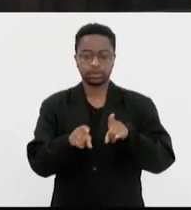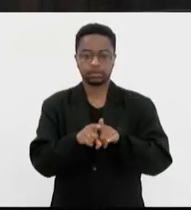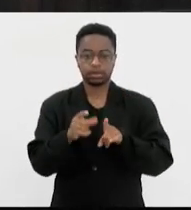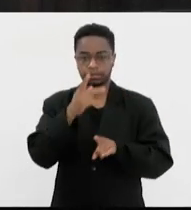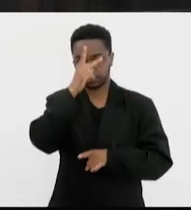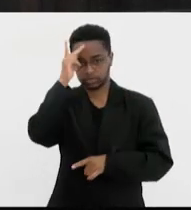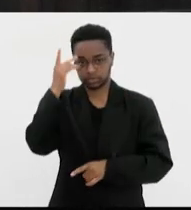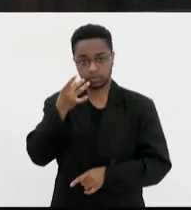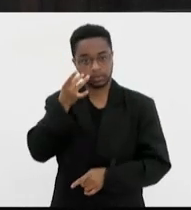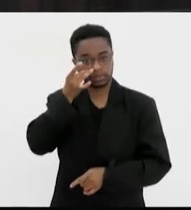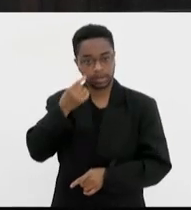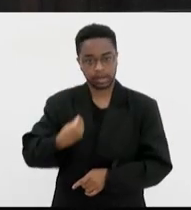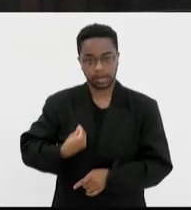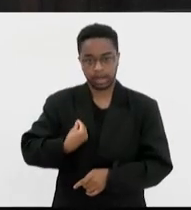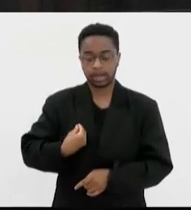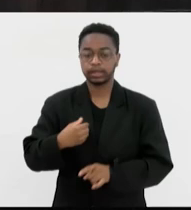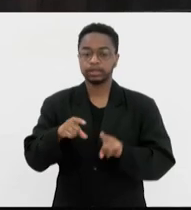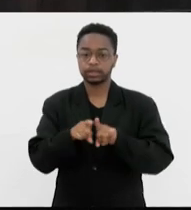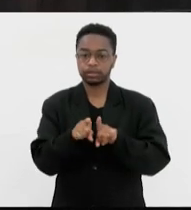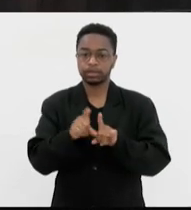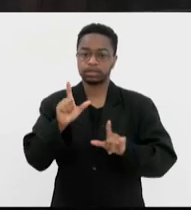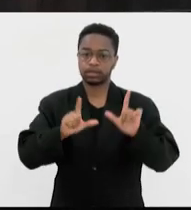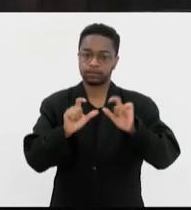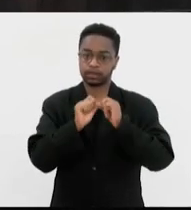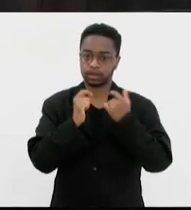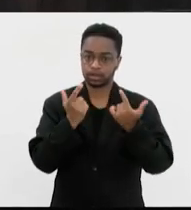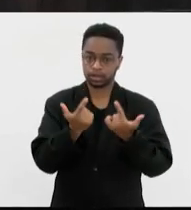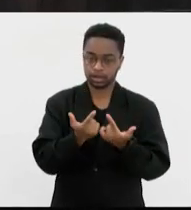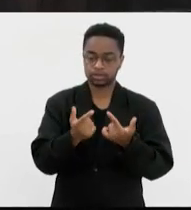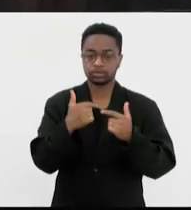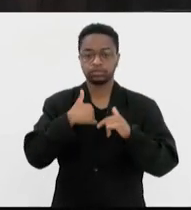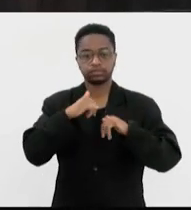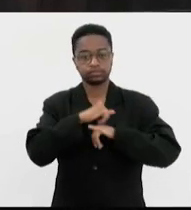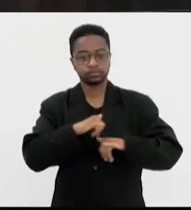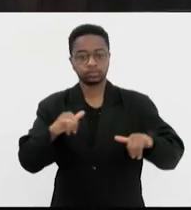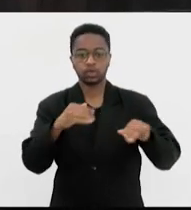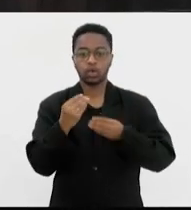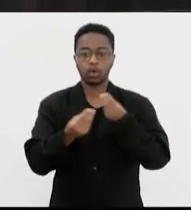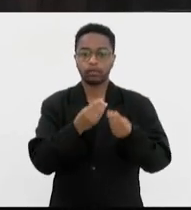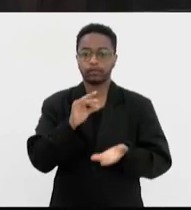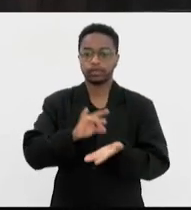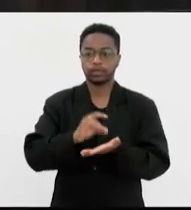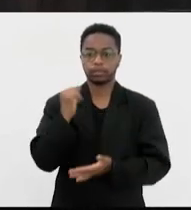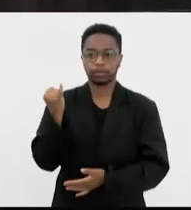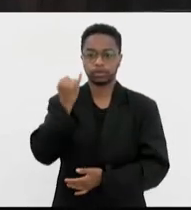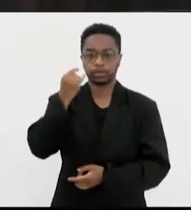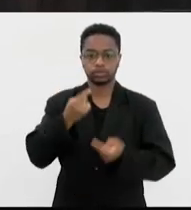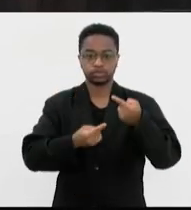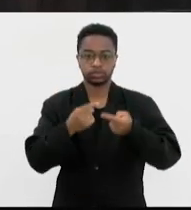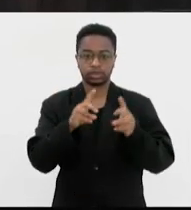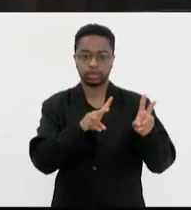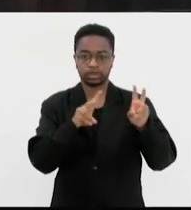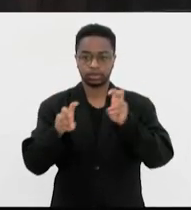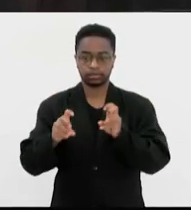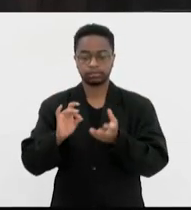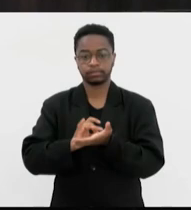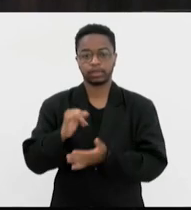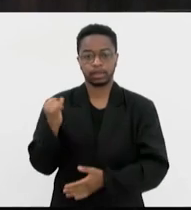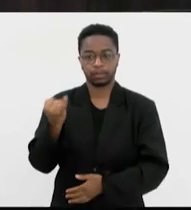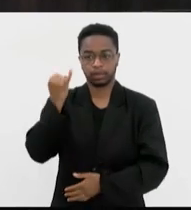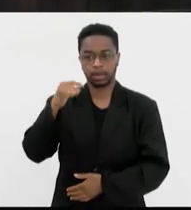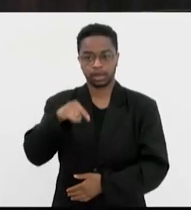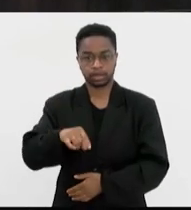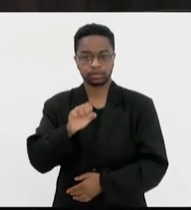aqui no plenário e pela TV Alerge, dizer da importância que é debater um tema de tanta relevância para o